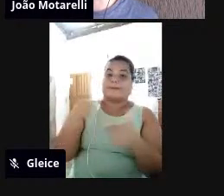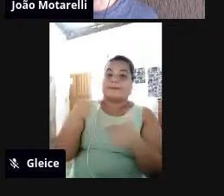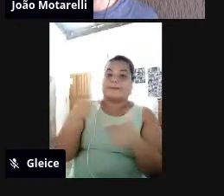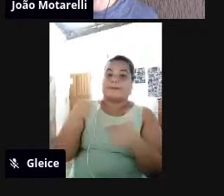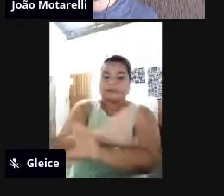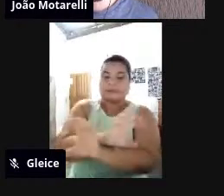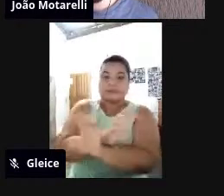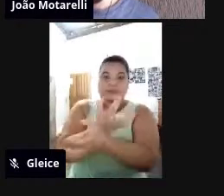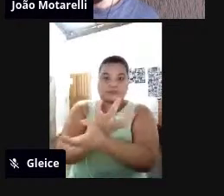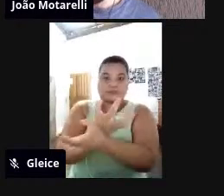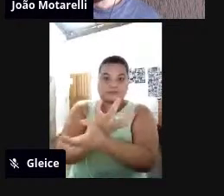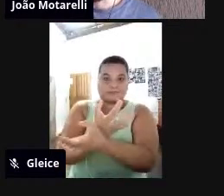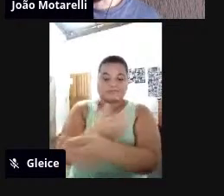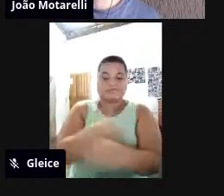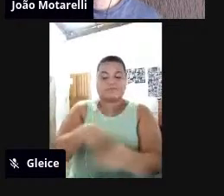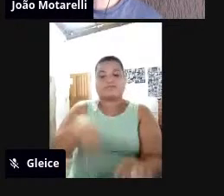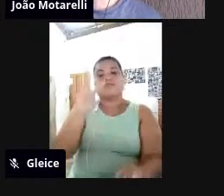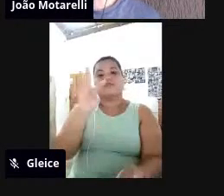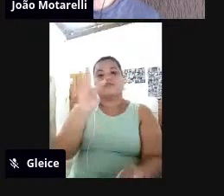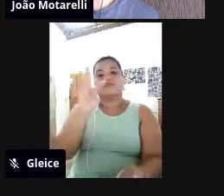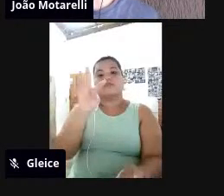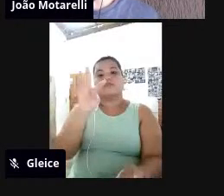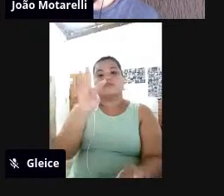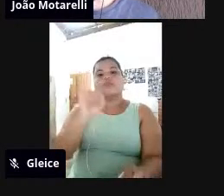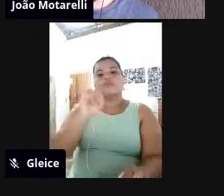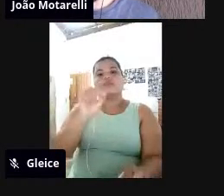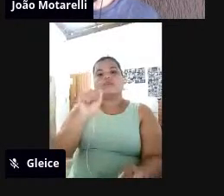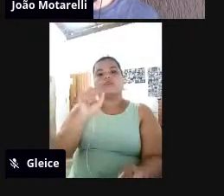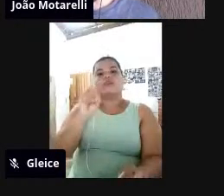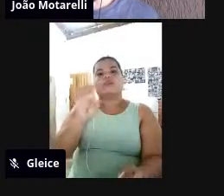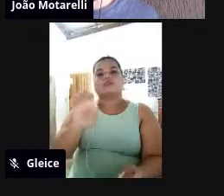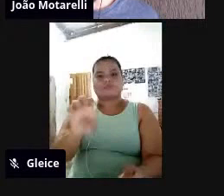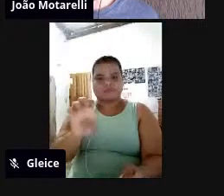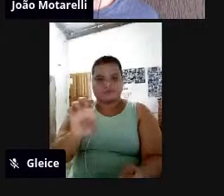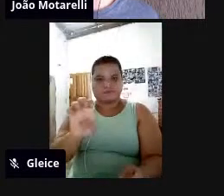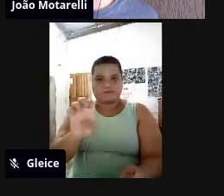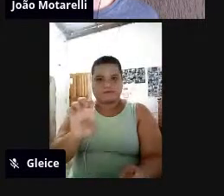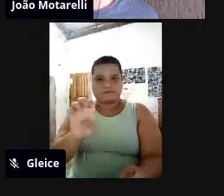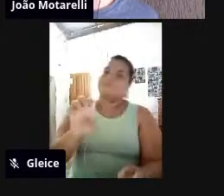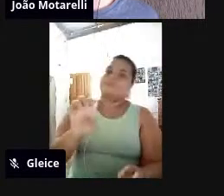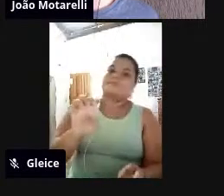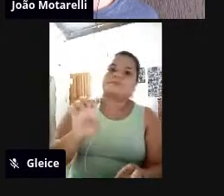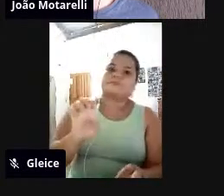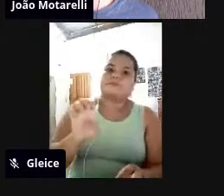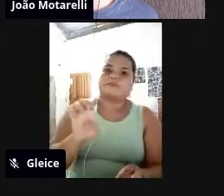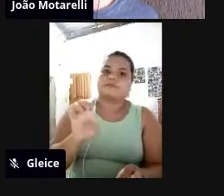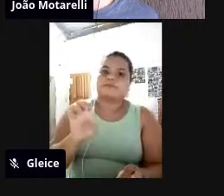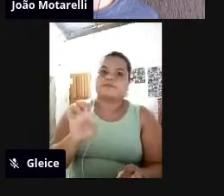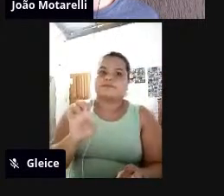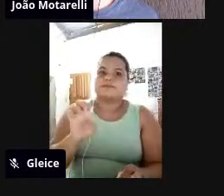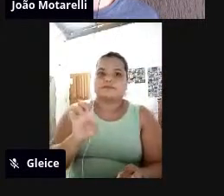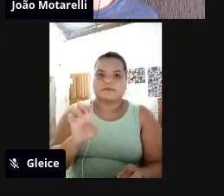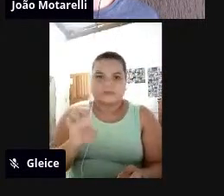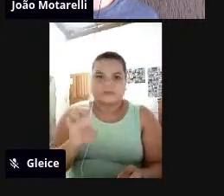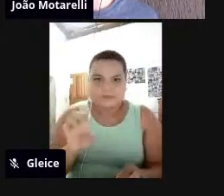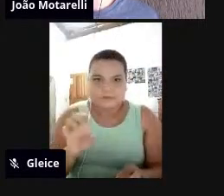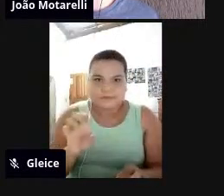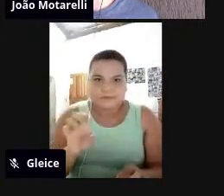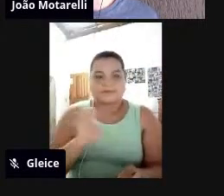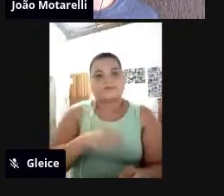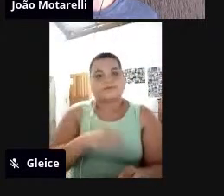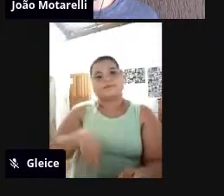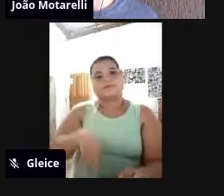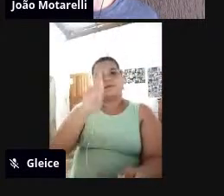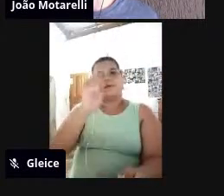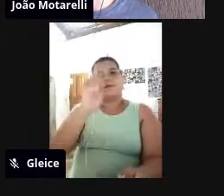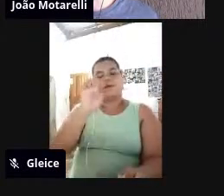da mulher. Mais recentemente, a tríade foi atualizada e agora chama-se deficiência relativa de